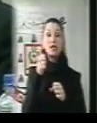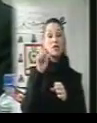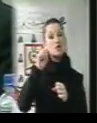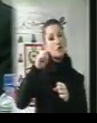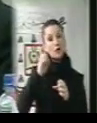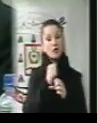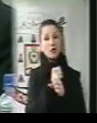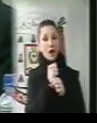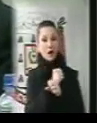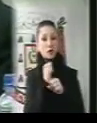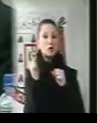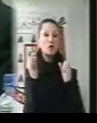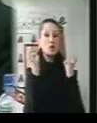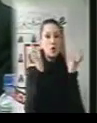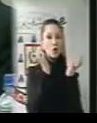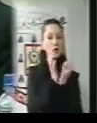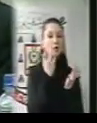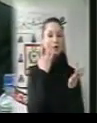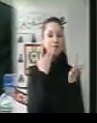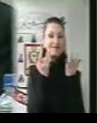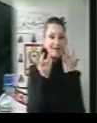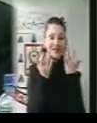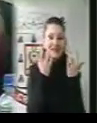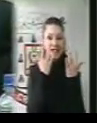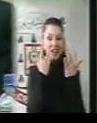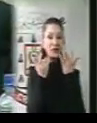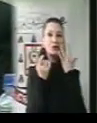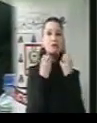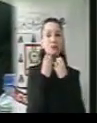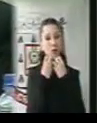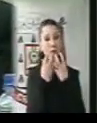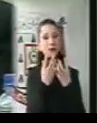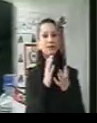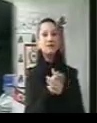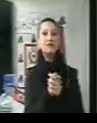Revirado, se tem a certeza do sucesso do projeto.